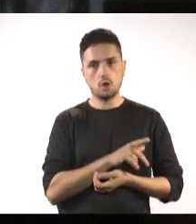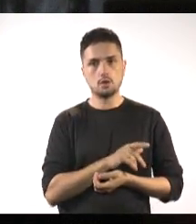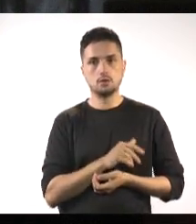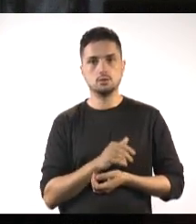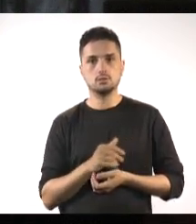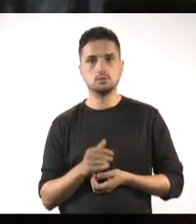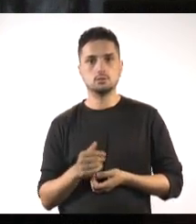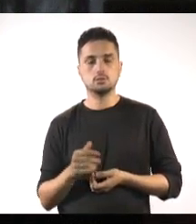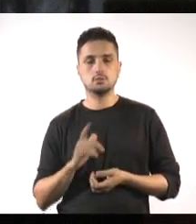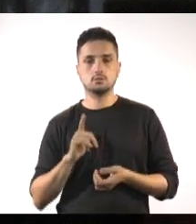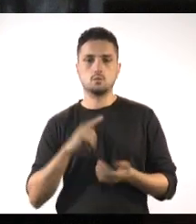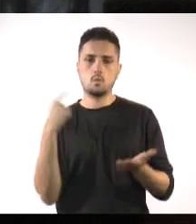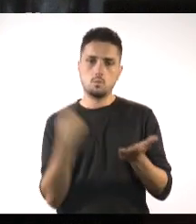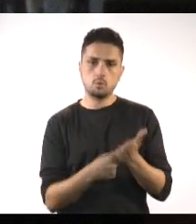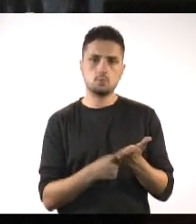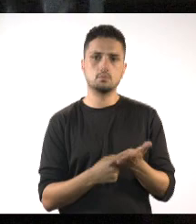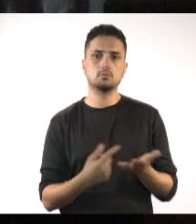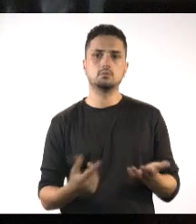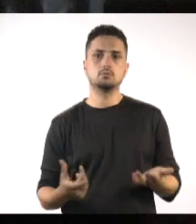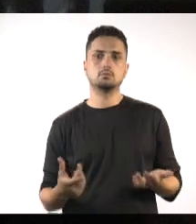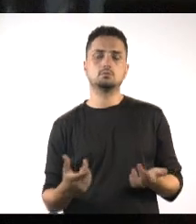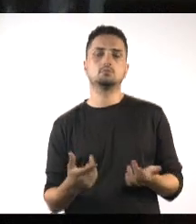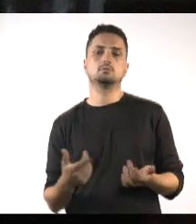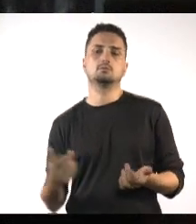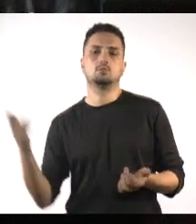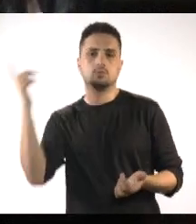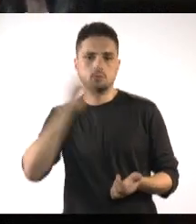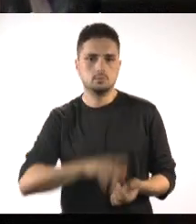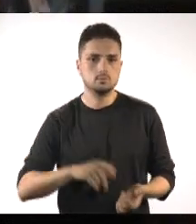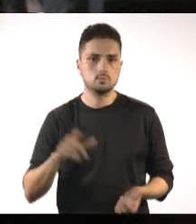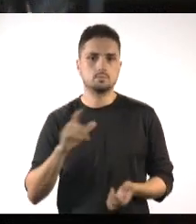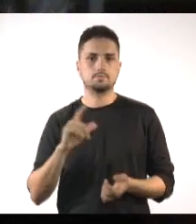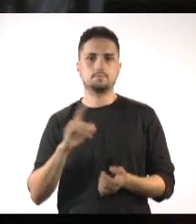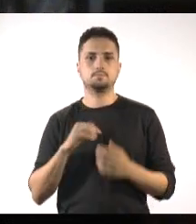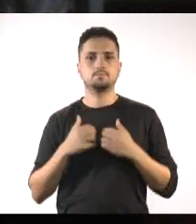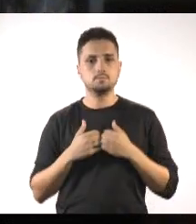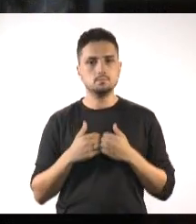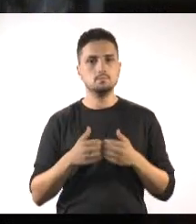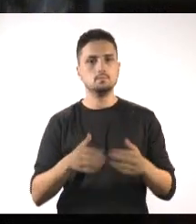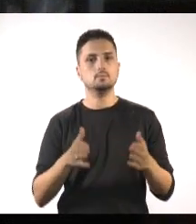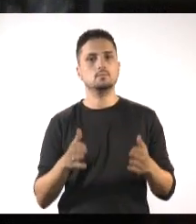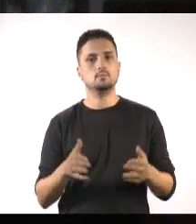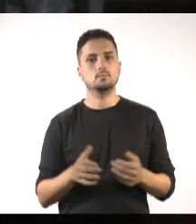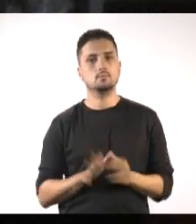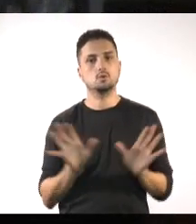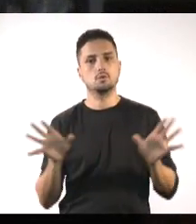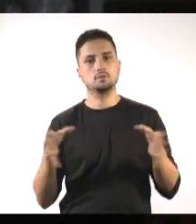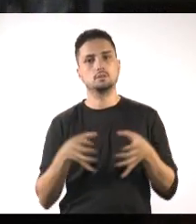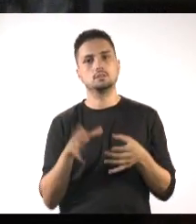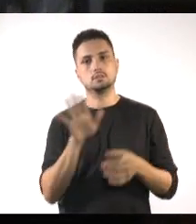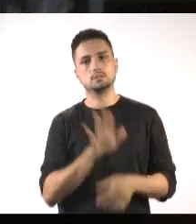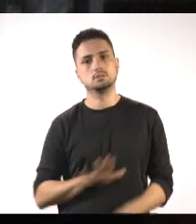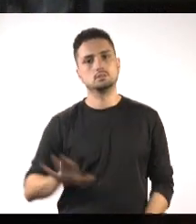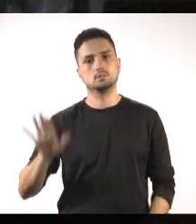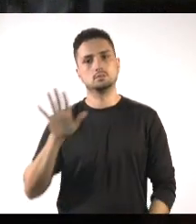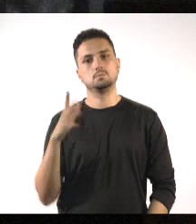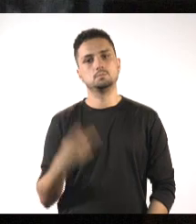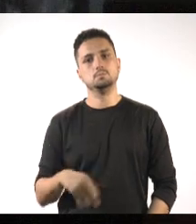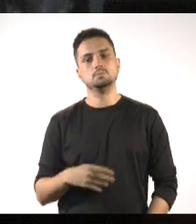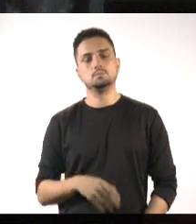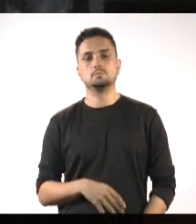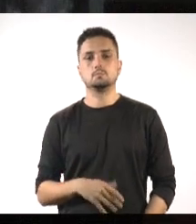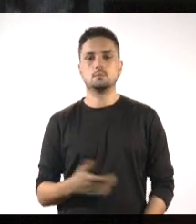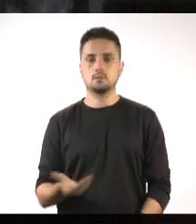um certo compromisso e tem sido levado adiante pela Conferência Nacional dos Bispos do Brasil. Quero saudar